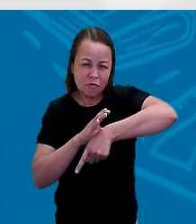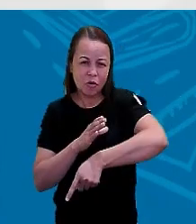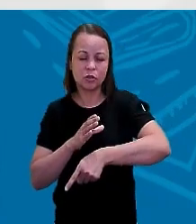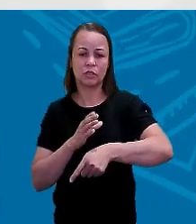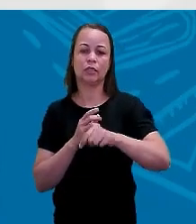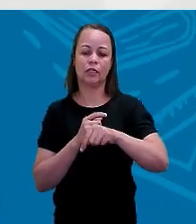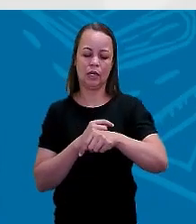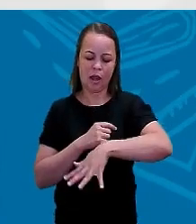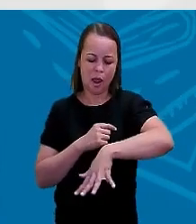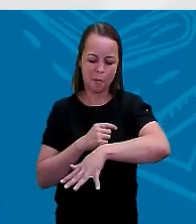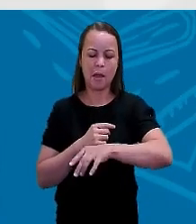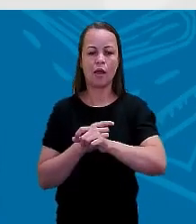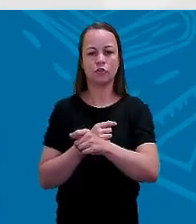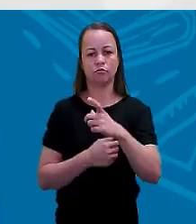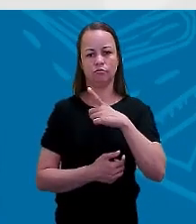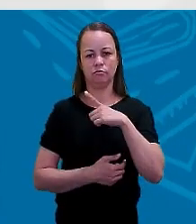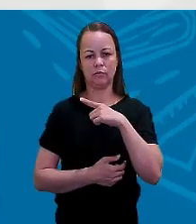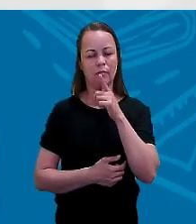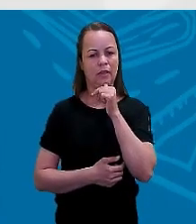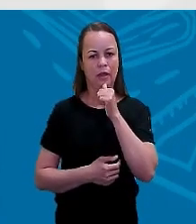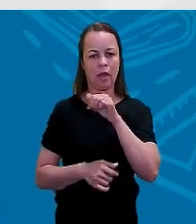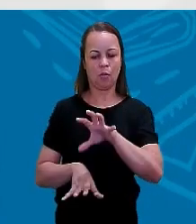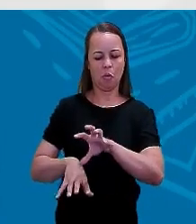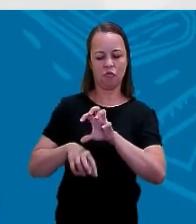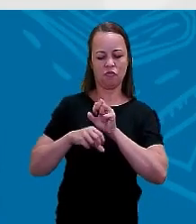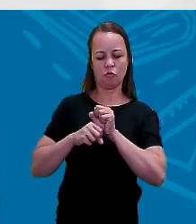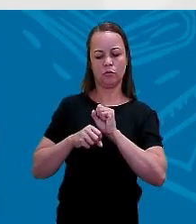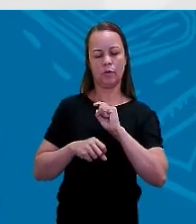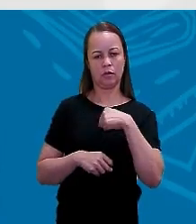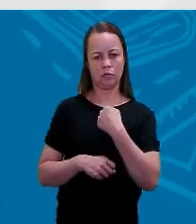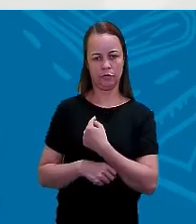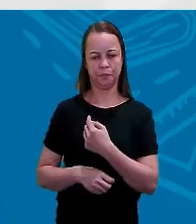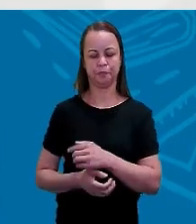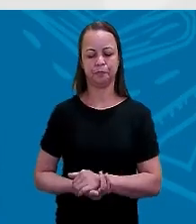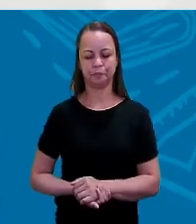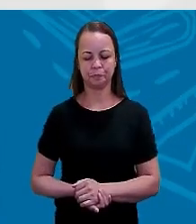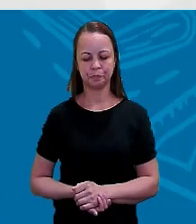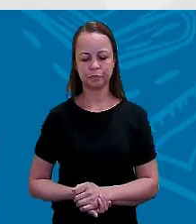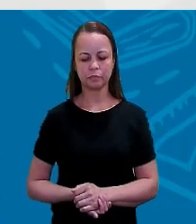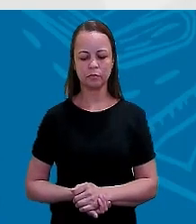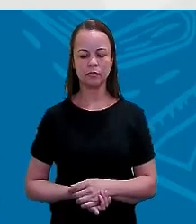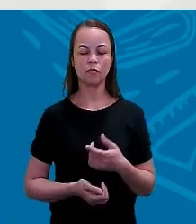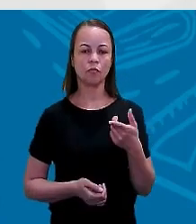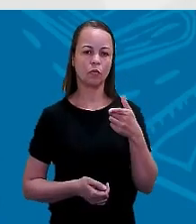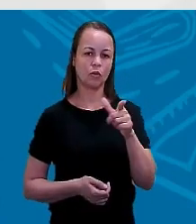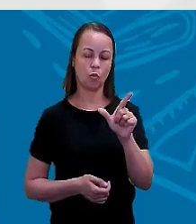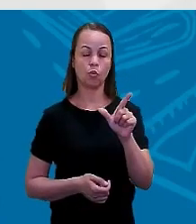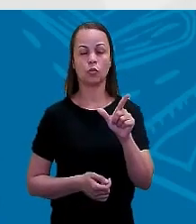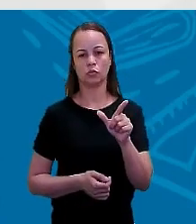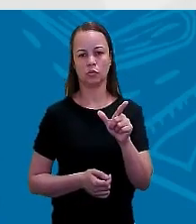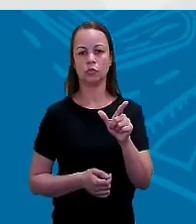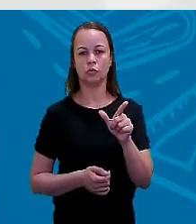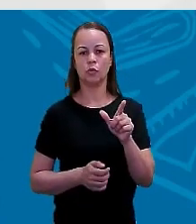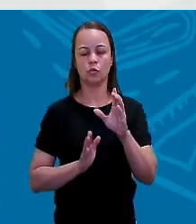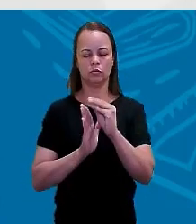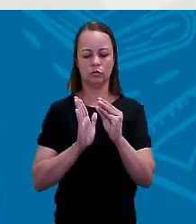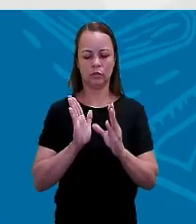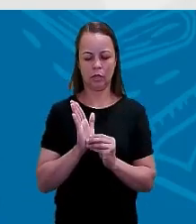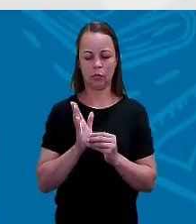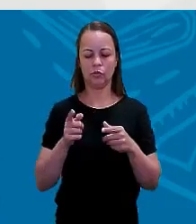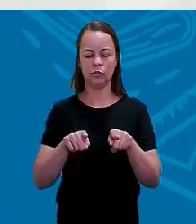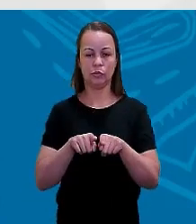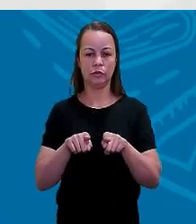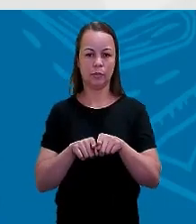de água para nós seres humanos, tá certo? Um outro conteúdo que nós aprendemos ao longo do nosso ano foi a respeito